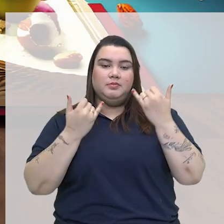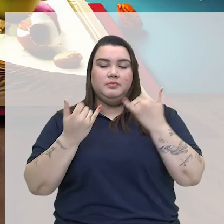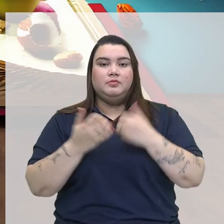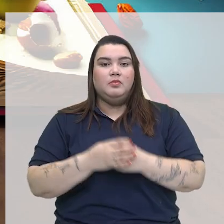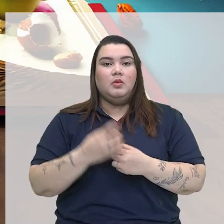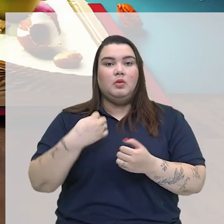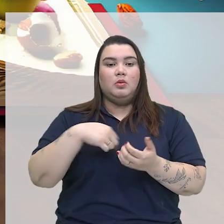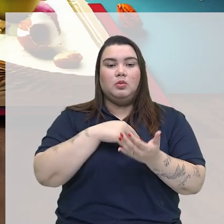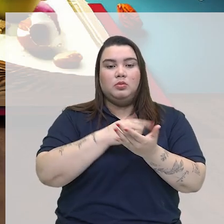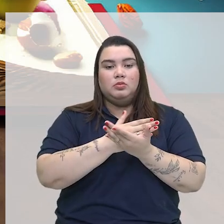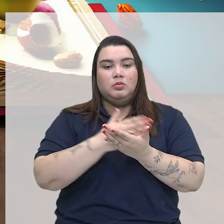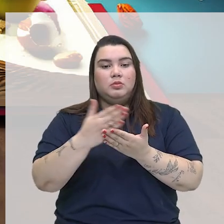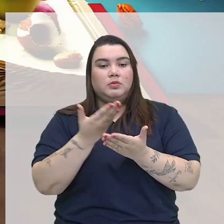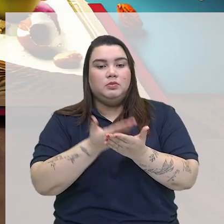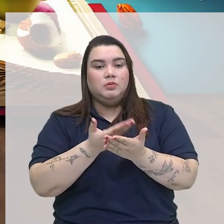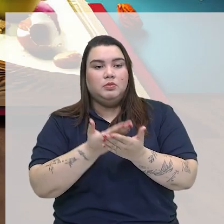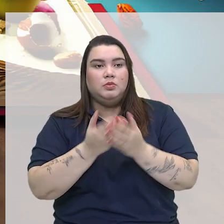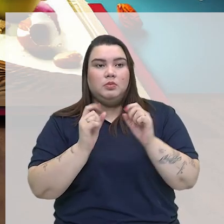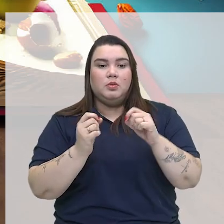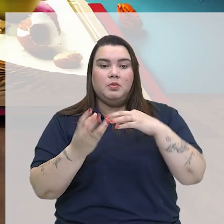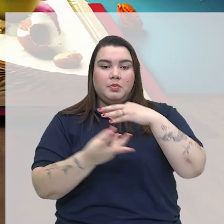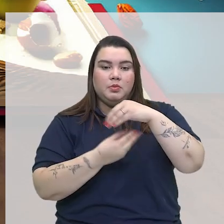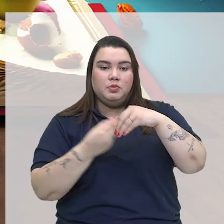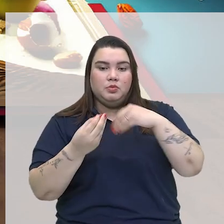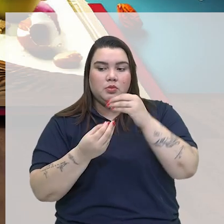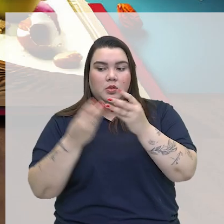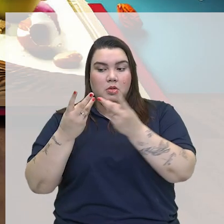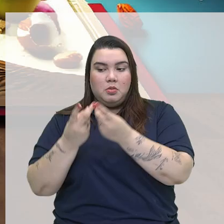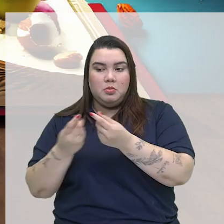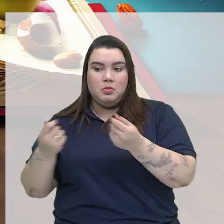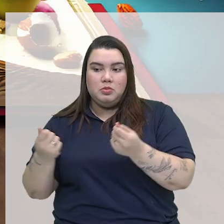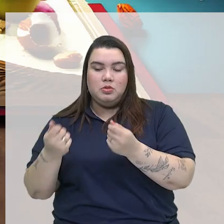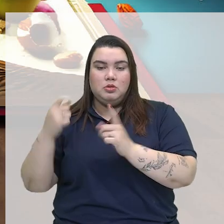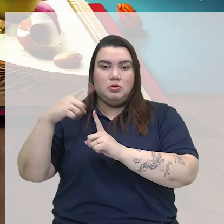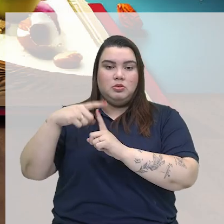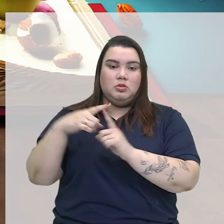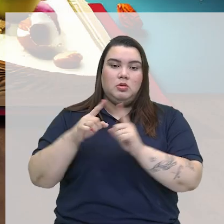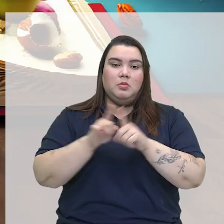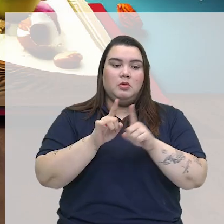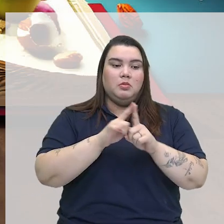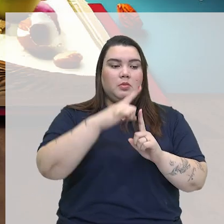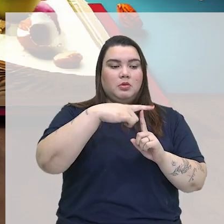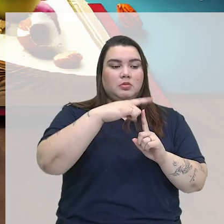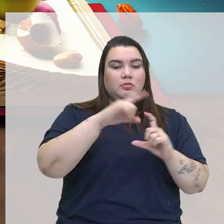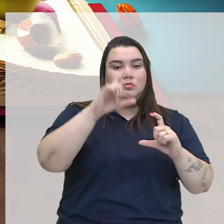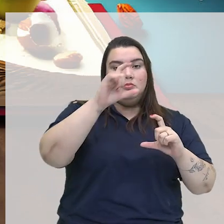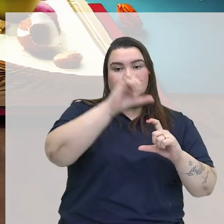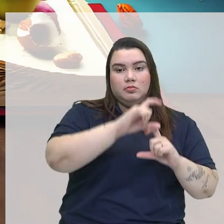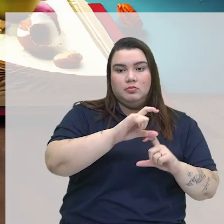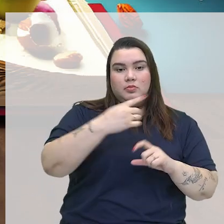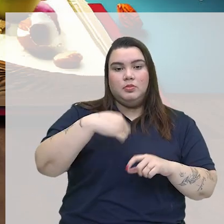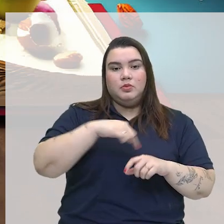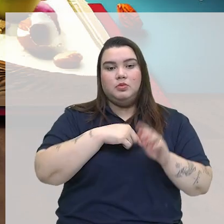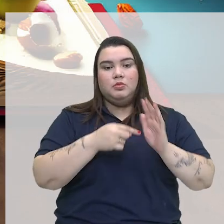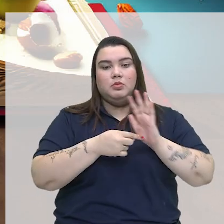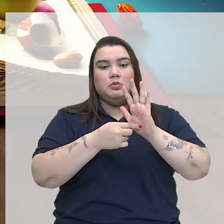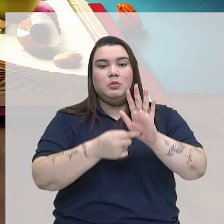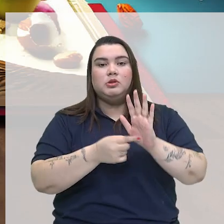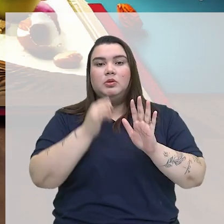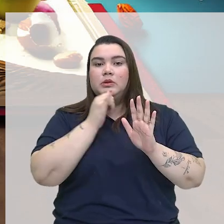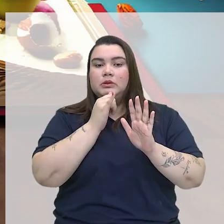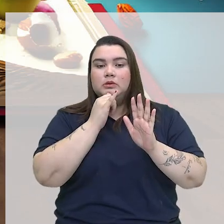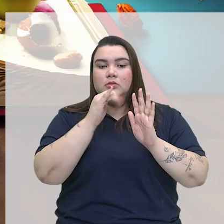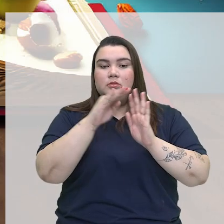Nós começamos a falar aí pelas misturas homogêneas e heterogêneas, né? Onde nós exemplificamos essas